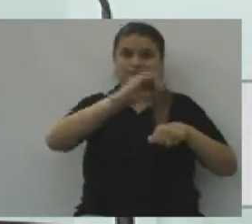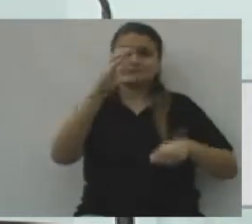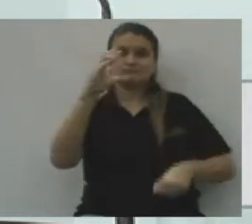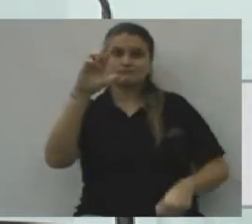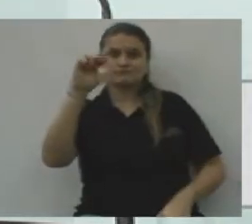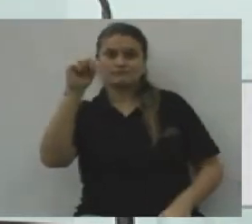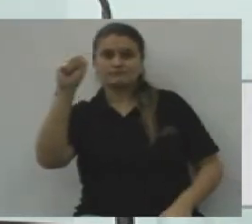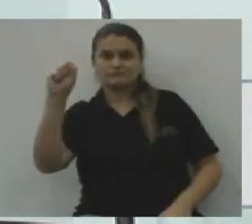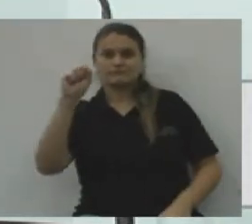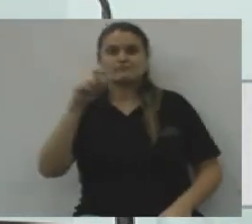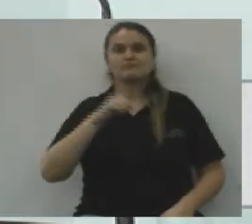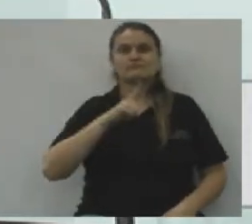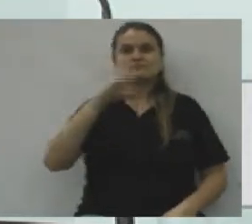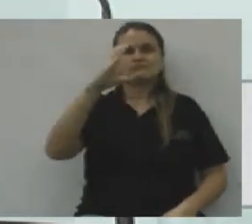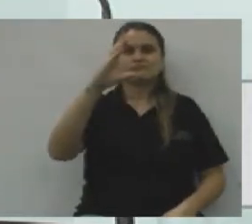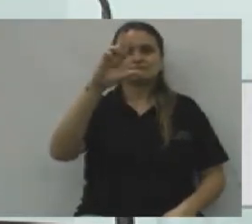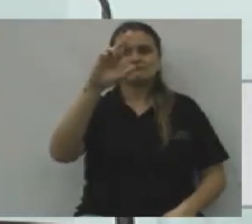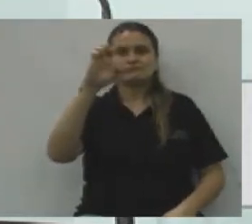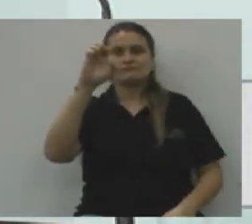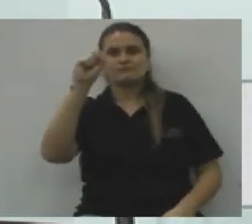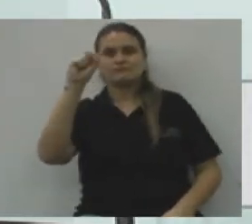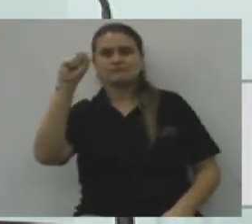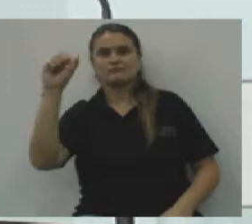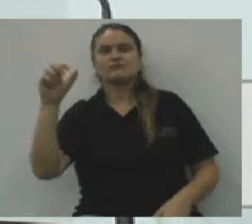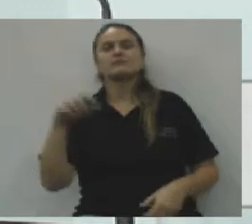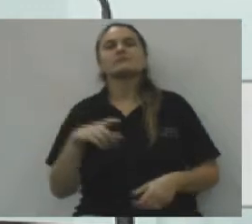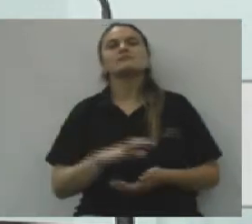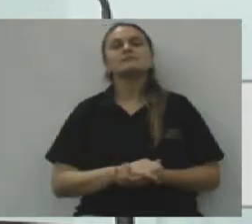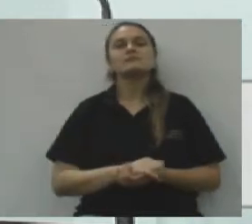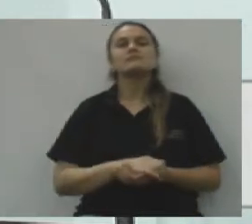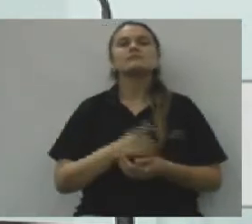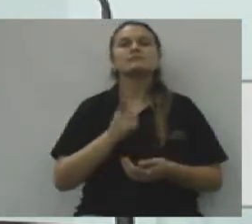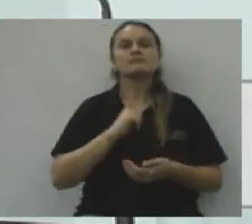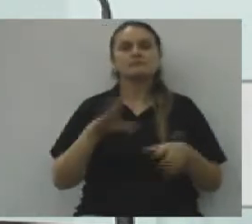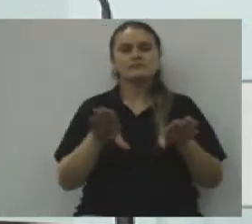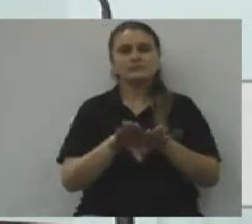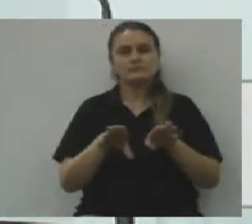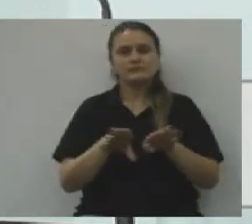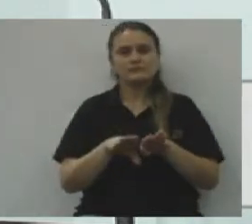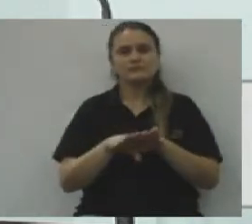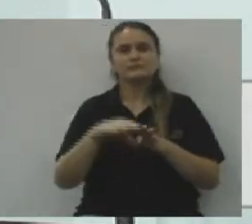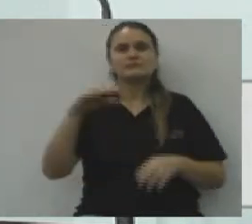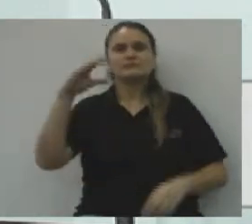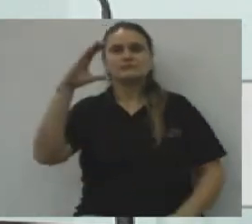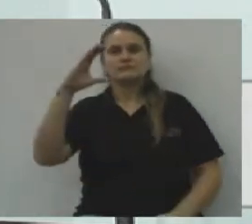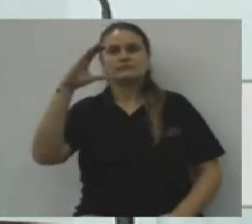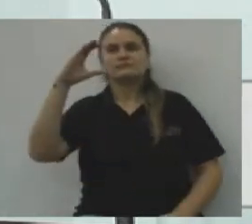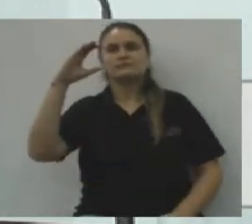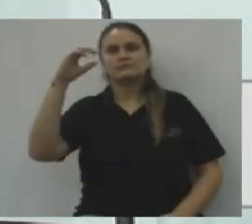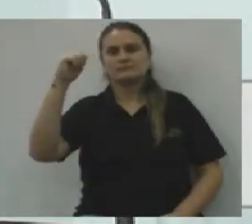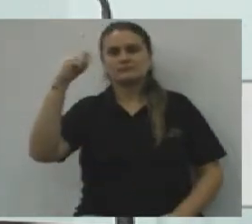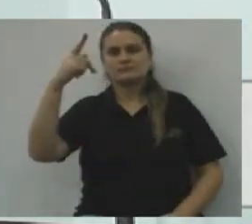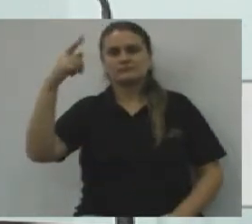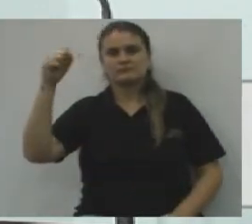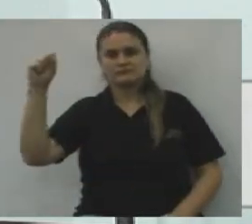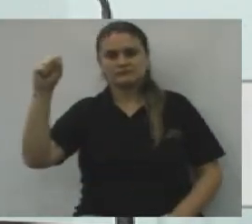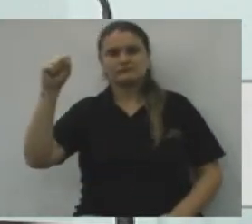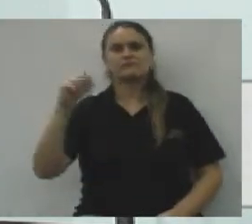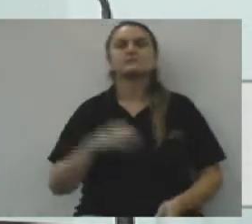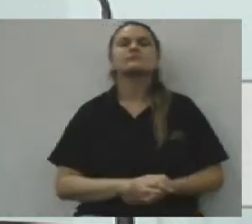CRAS, envolve o CREAS, que é o Centro de Assistência, envolve também o Centro de Atendimento Psicossocial, que é o